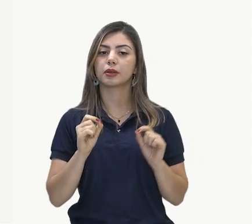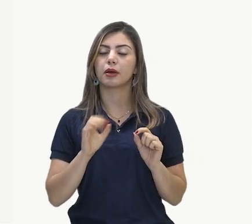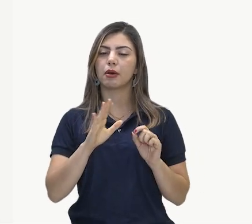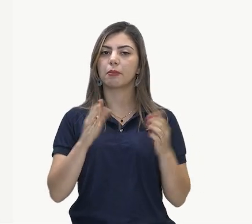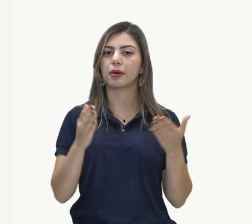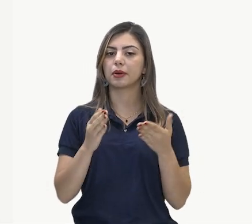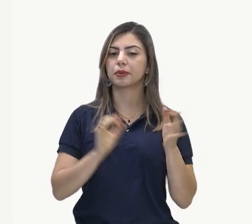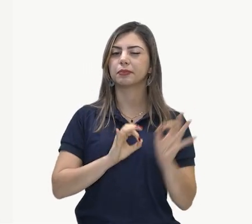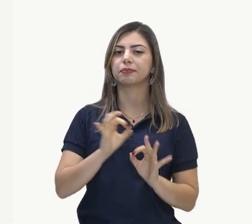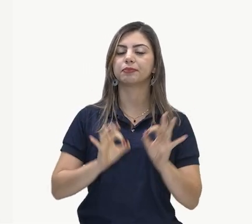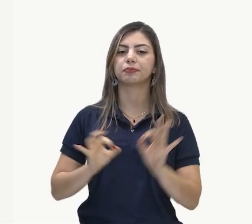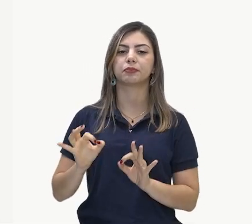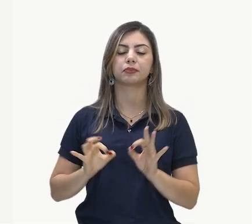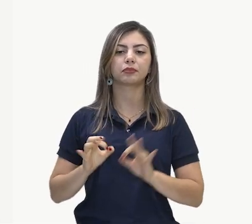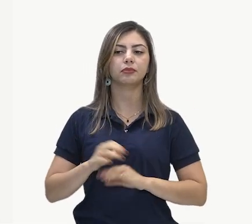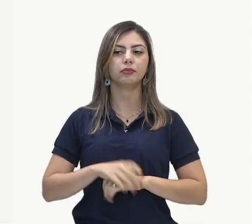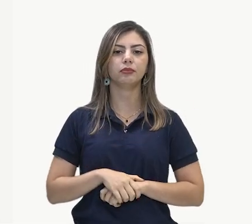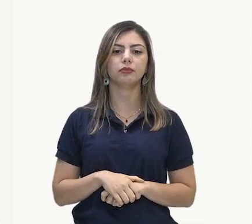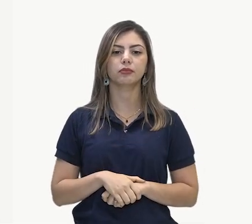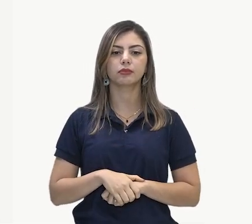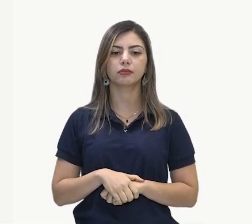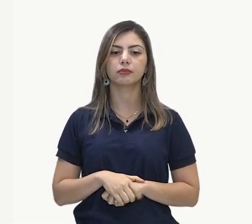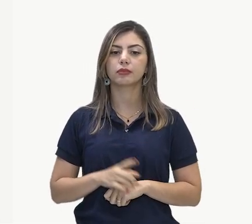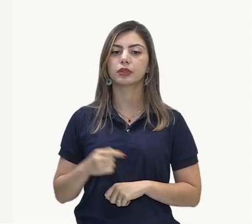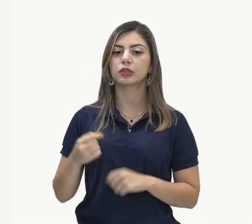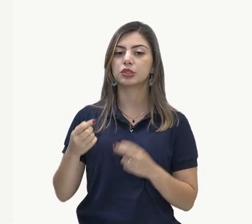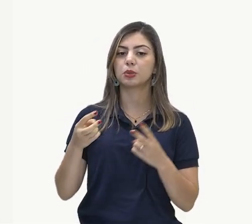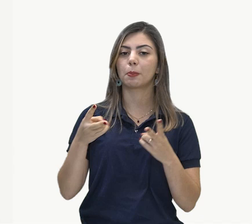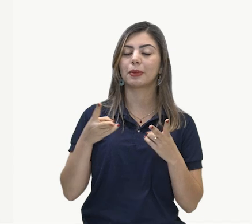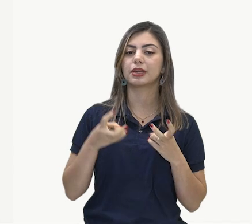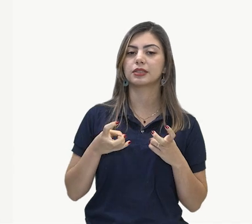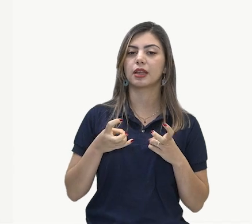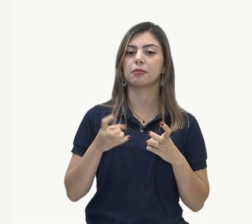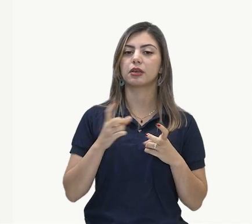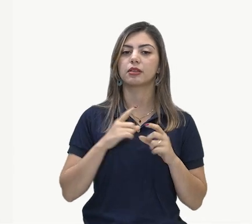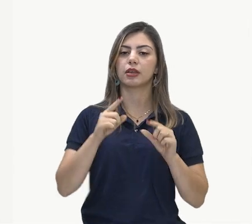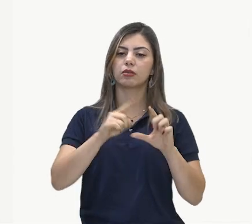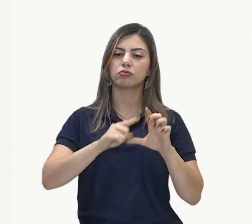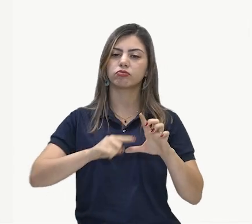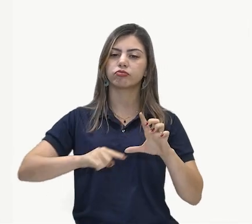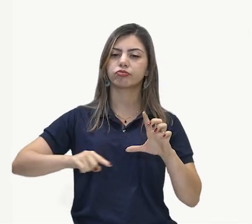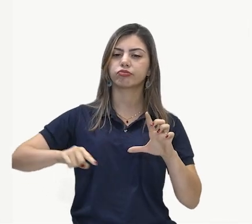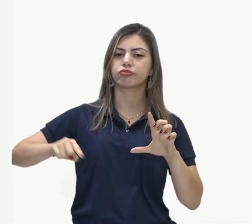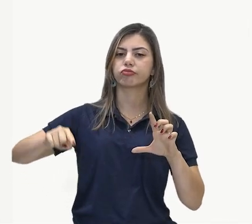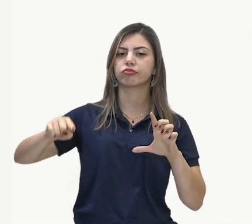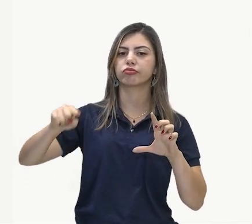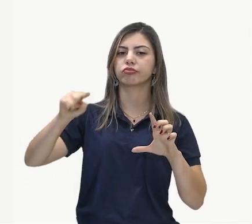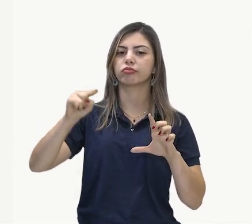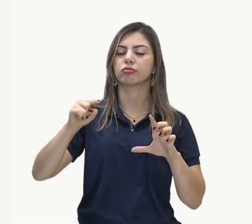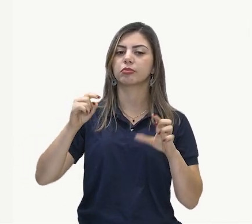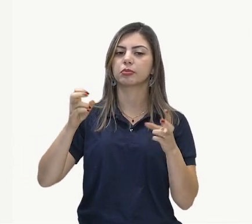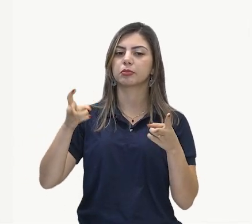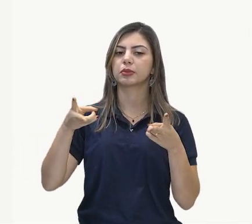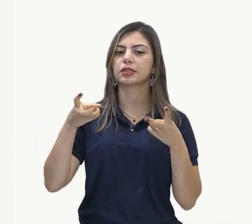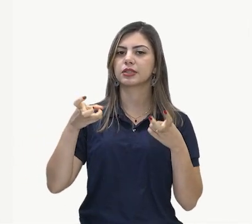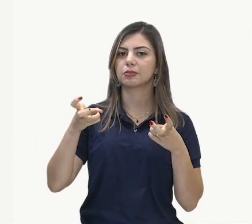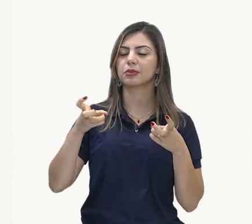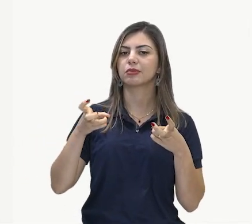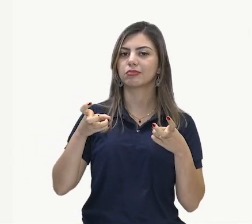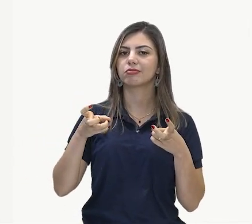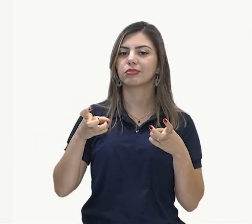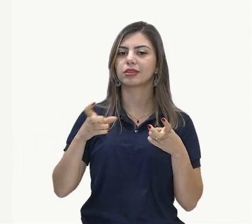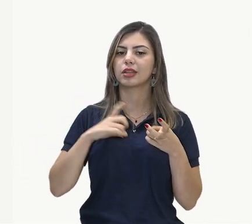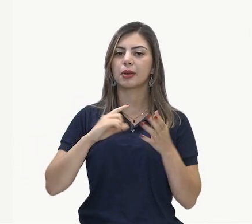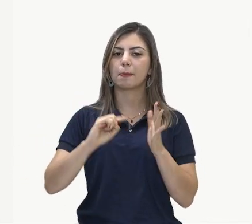aqui para vocês, se a gente verificar ainda essas maiores áreas da onde estão acontecendo, a gente vai ter